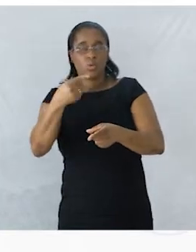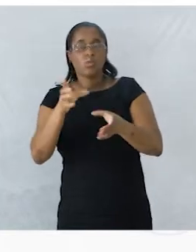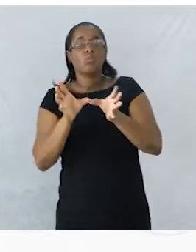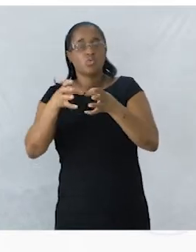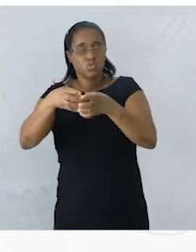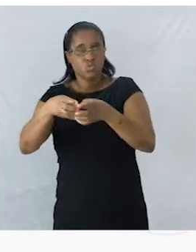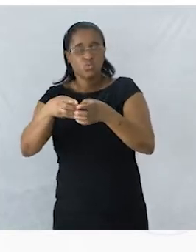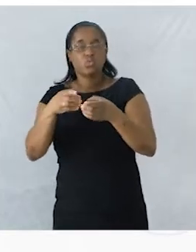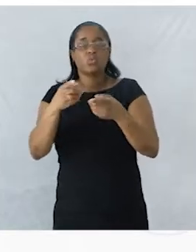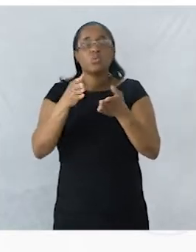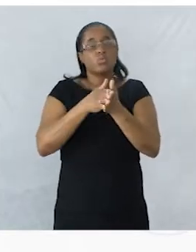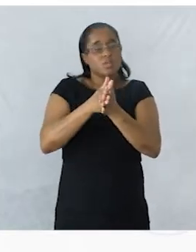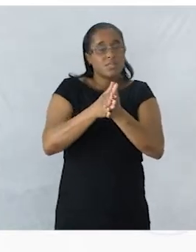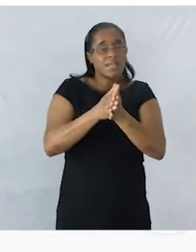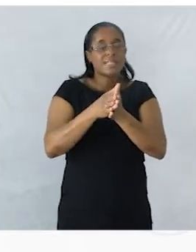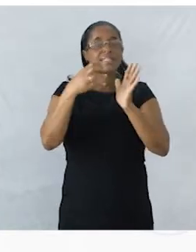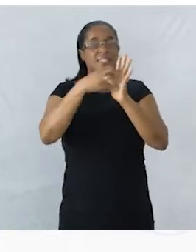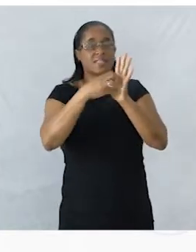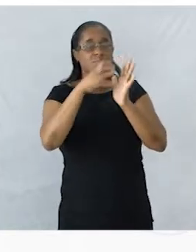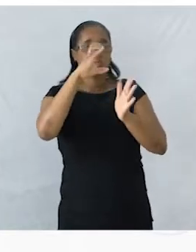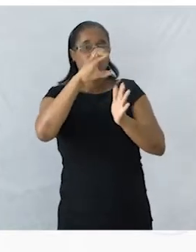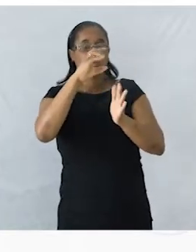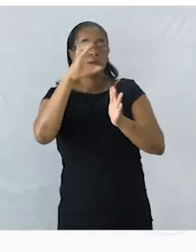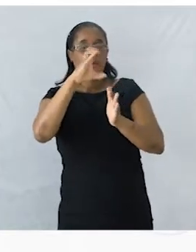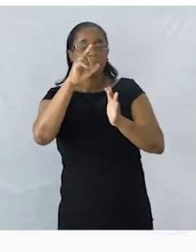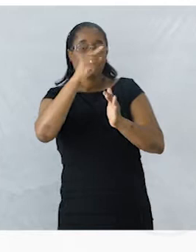usar os símbolos pertence ou não pertence.